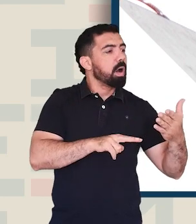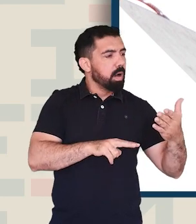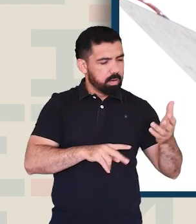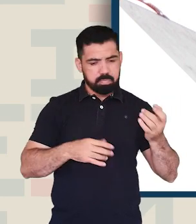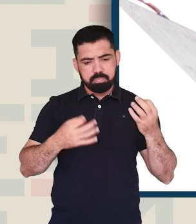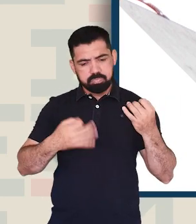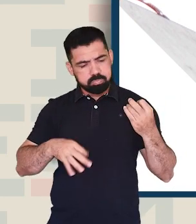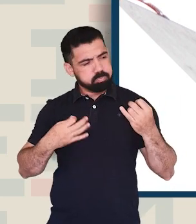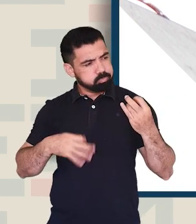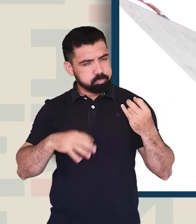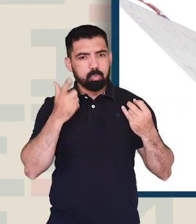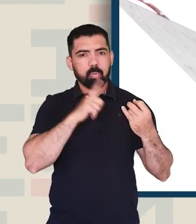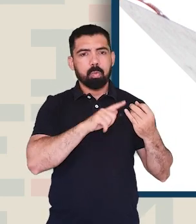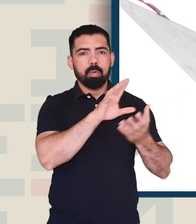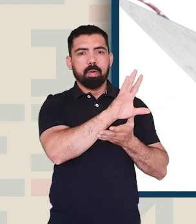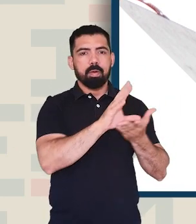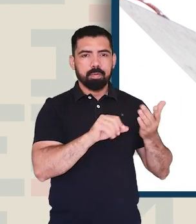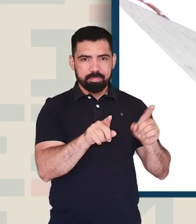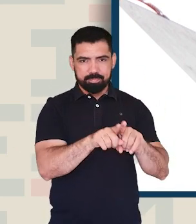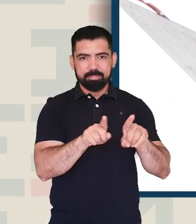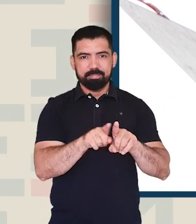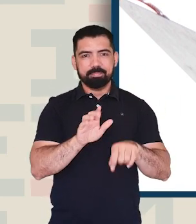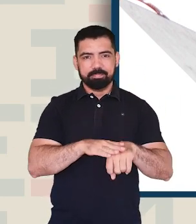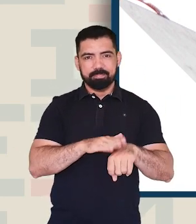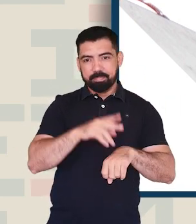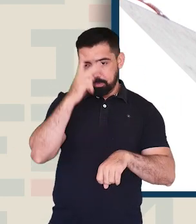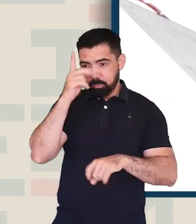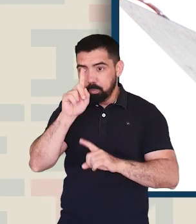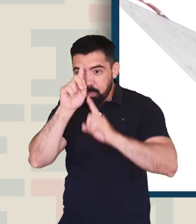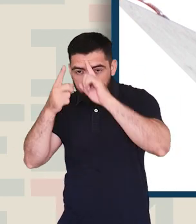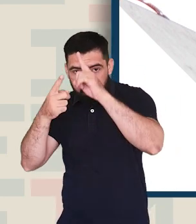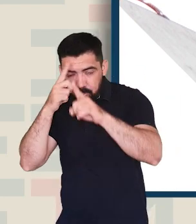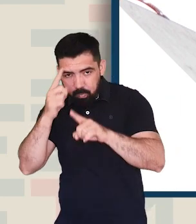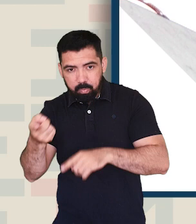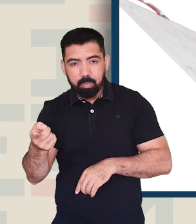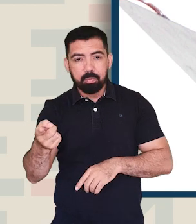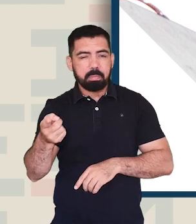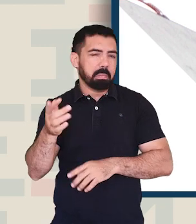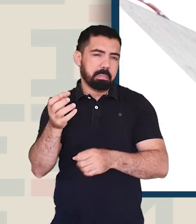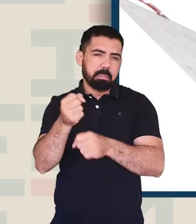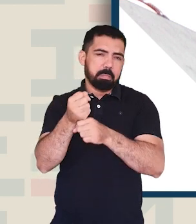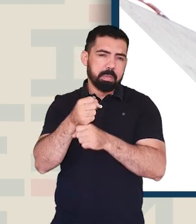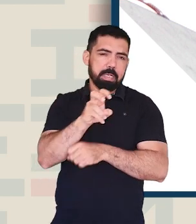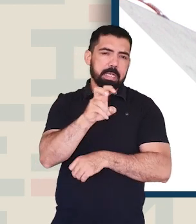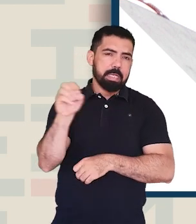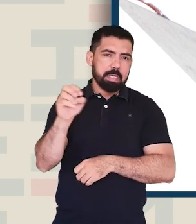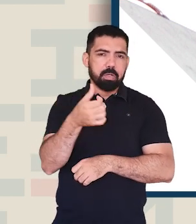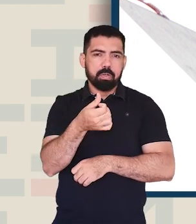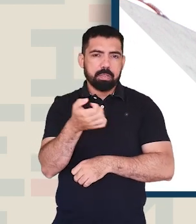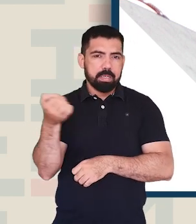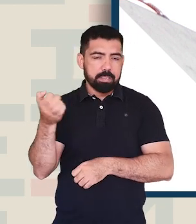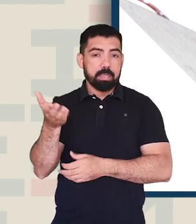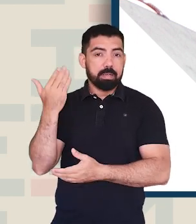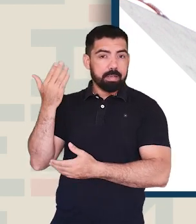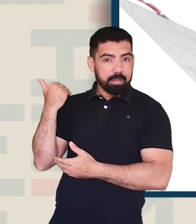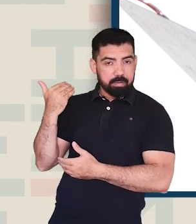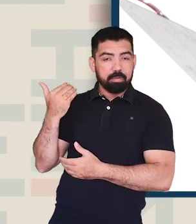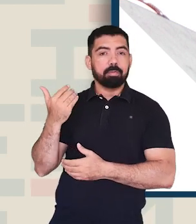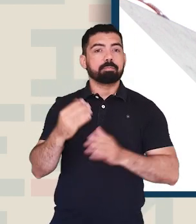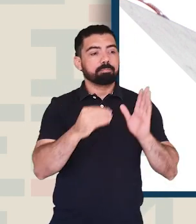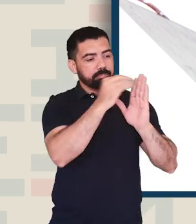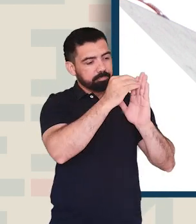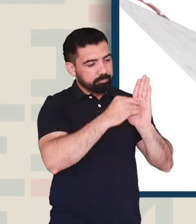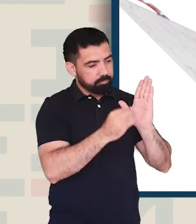reproduzir de novo aquela ideia que o cara teve há, sei lá, 500, 600 anos atrás. Então, as